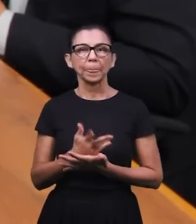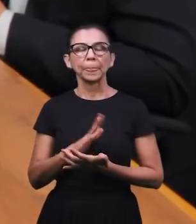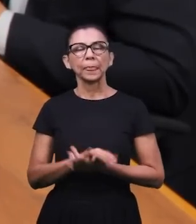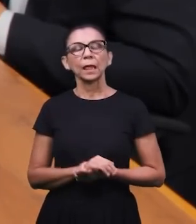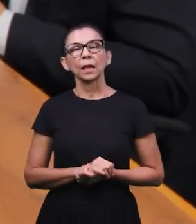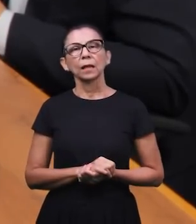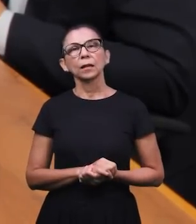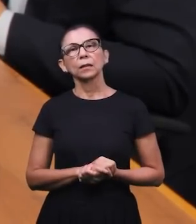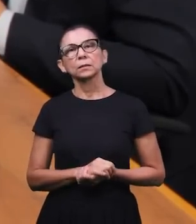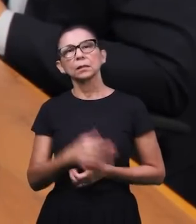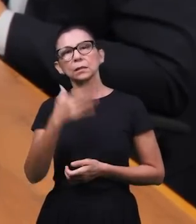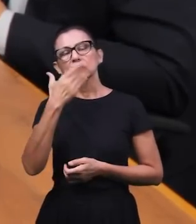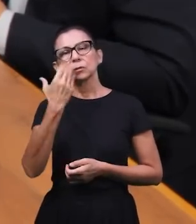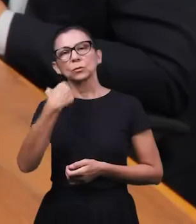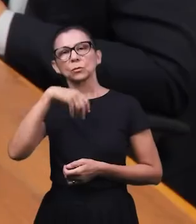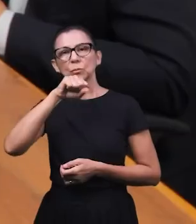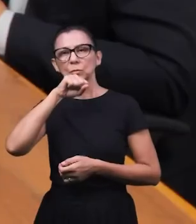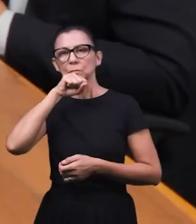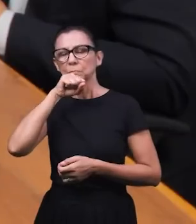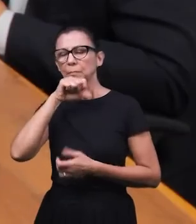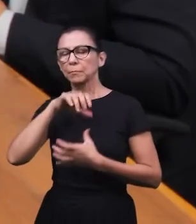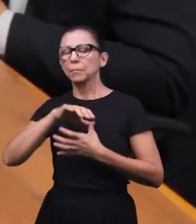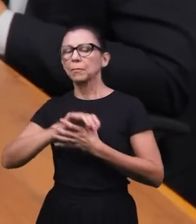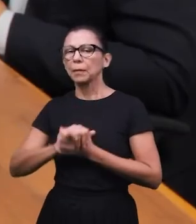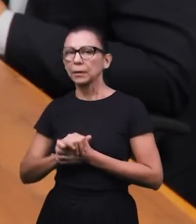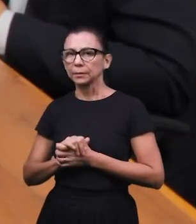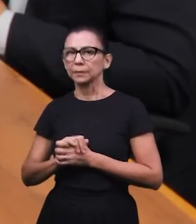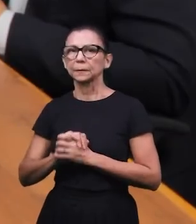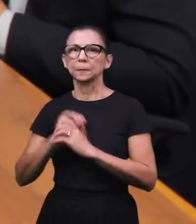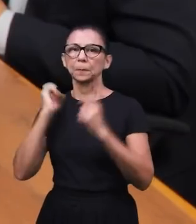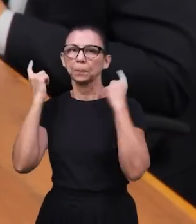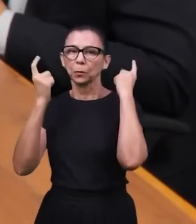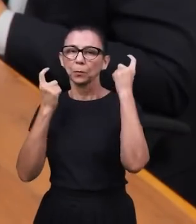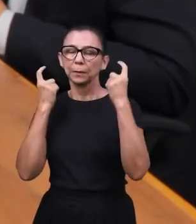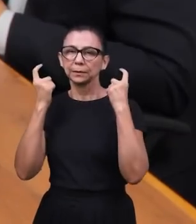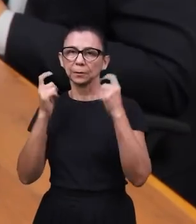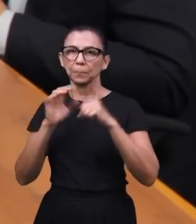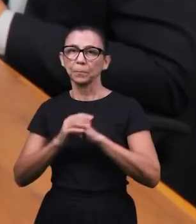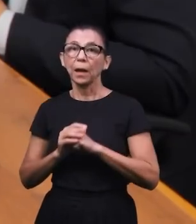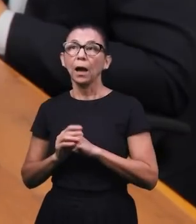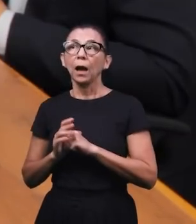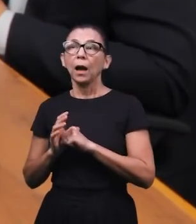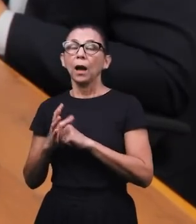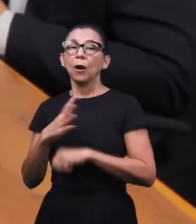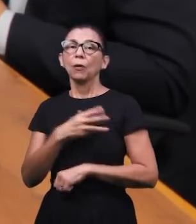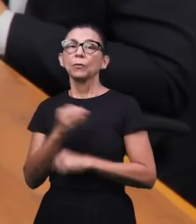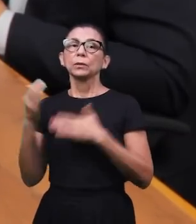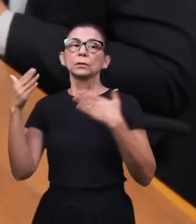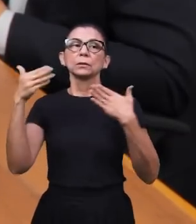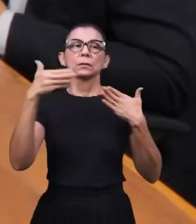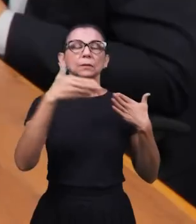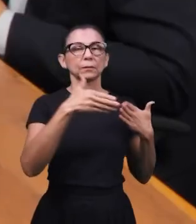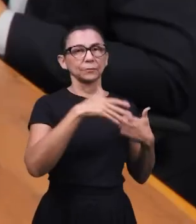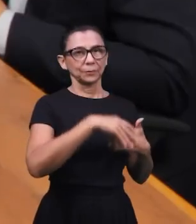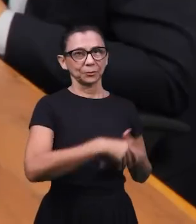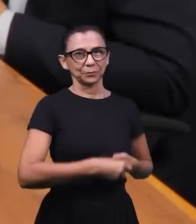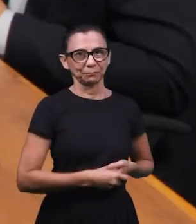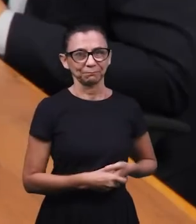pais têm uma preocupação que o filho desviou da presença do Senhor. Desviou. Lembra desse